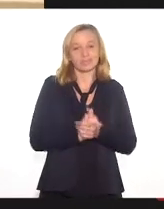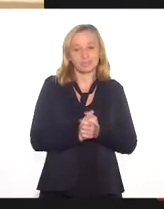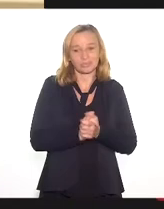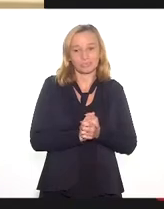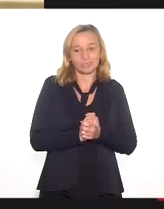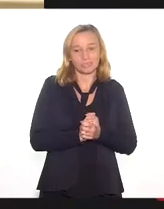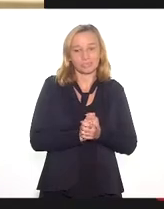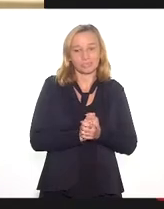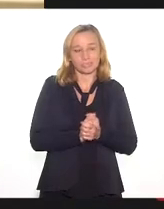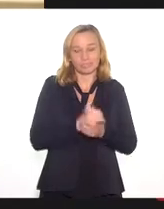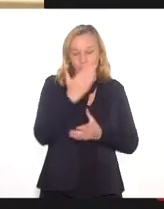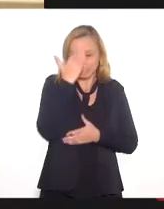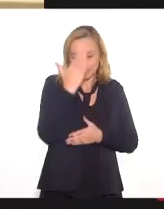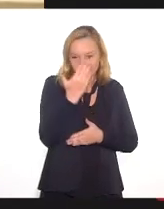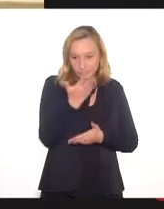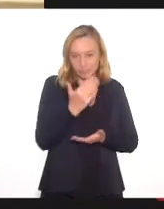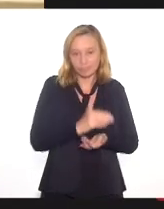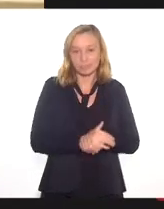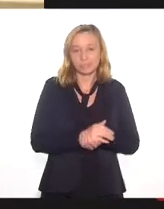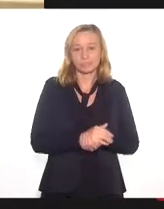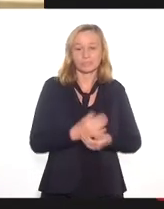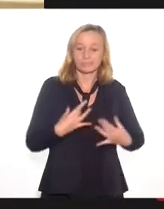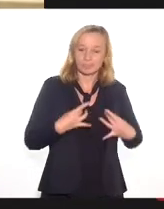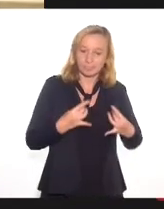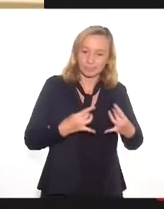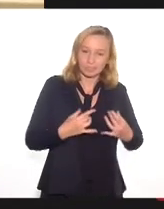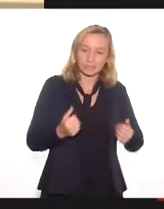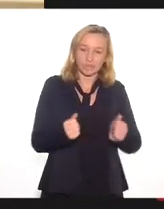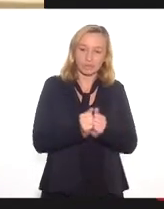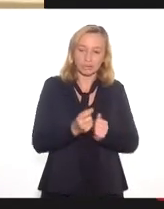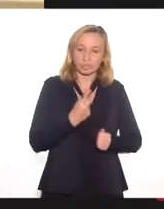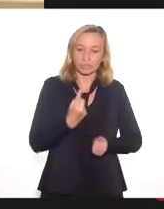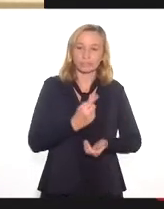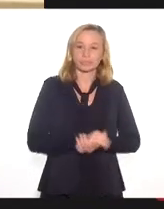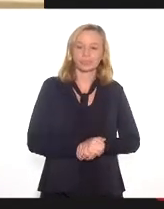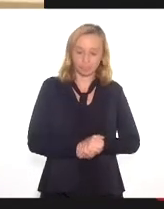agradecer aí a sua disponibilidade de estar conosco.